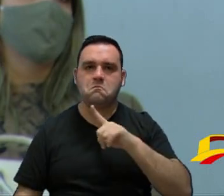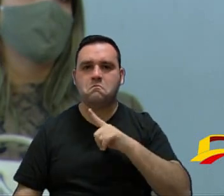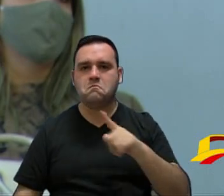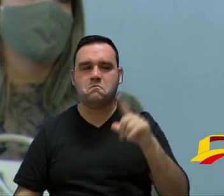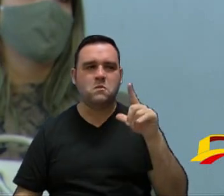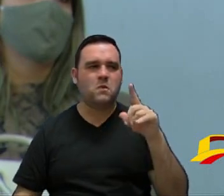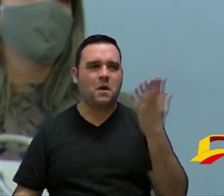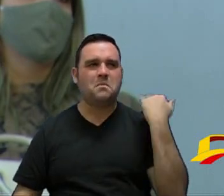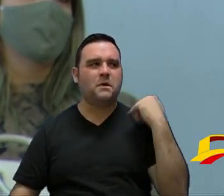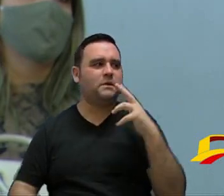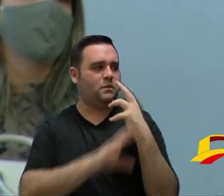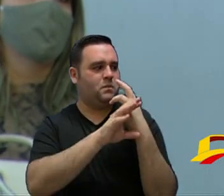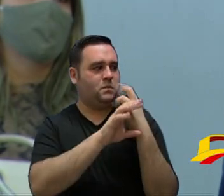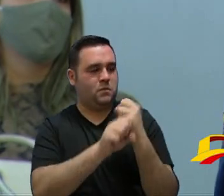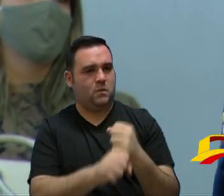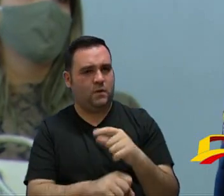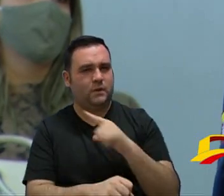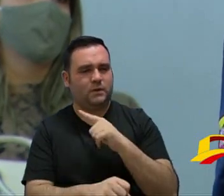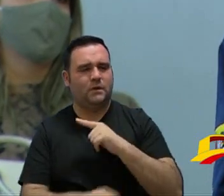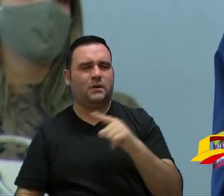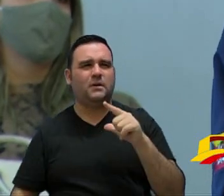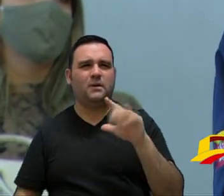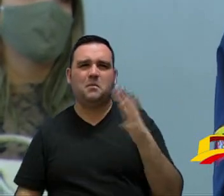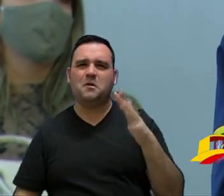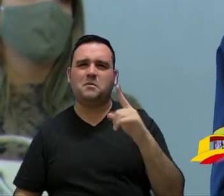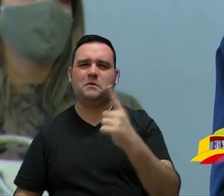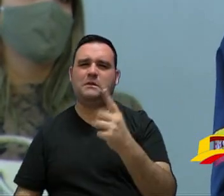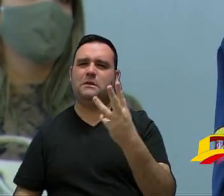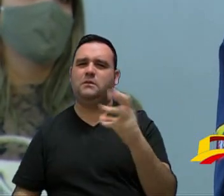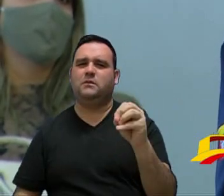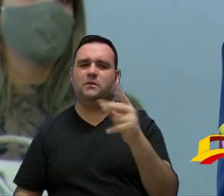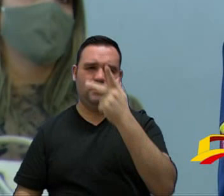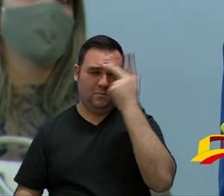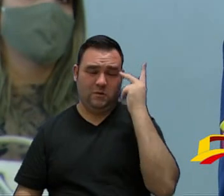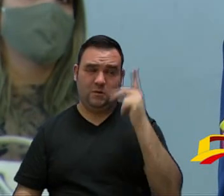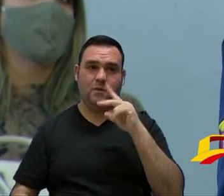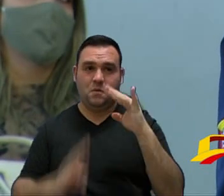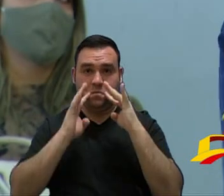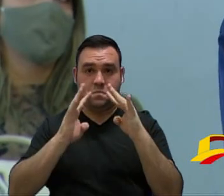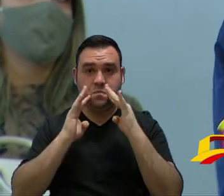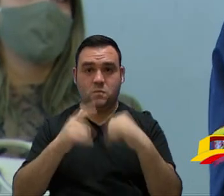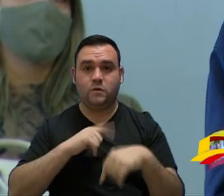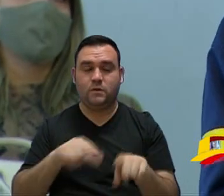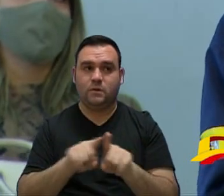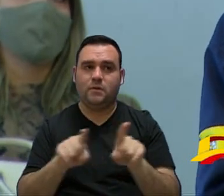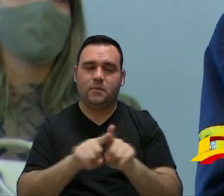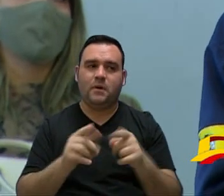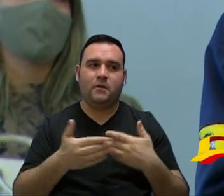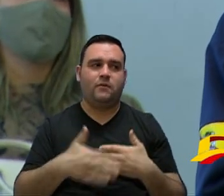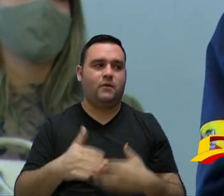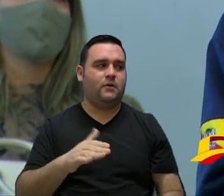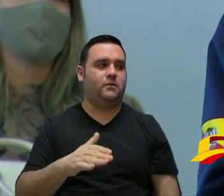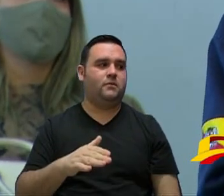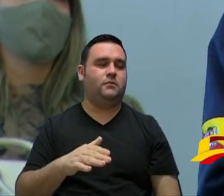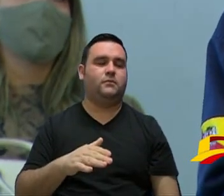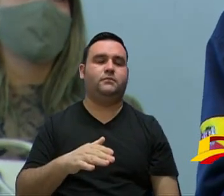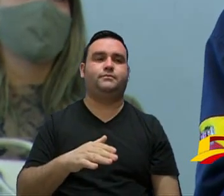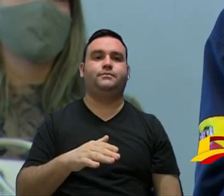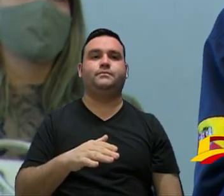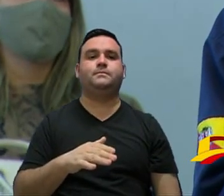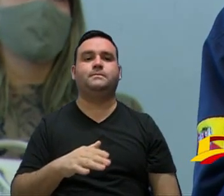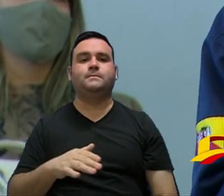acho que o último levantamento que a gente tinha feito tava na casa de 130 né foi passado para